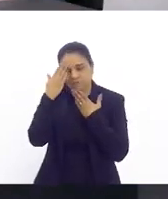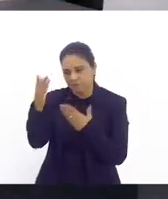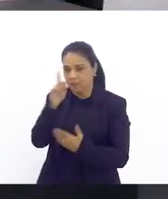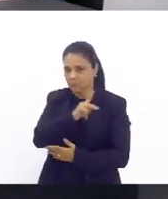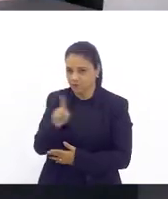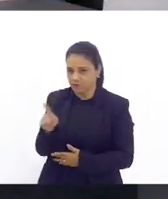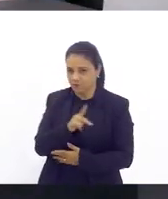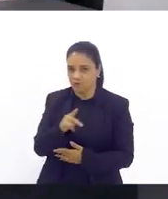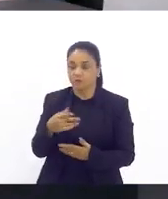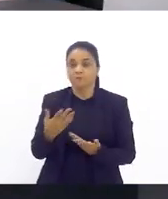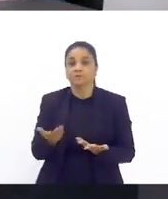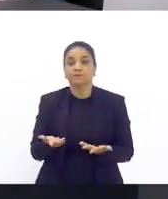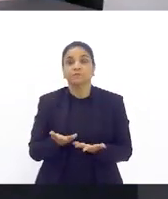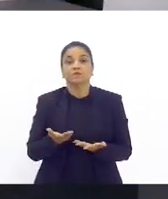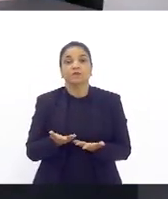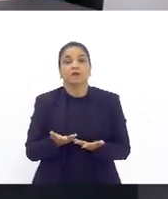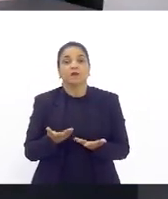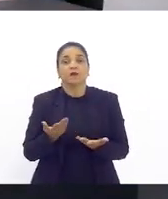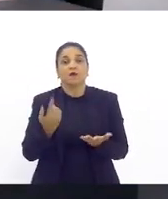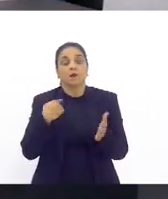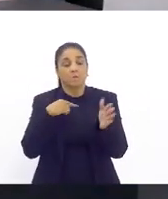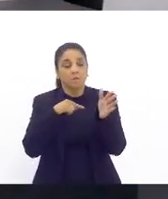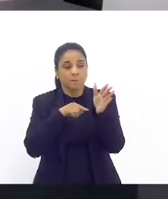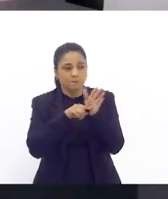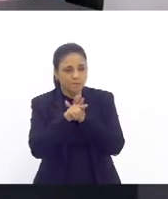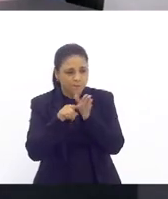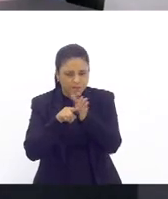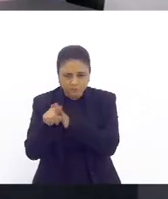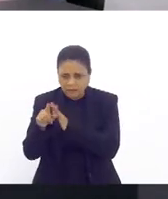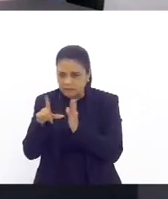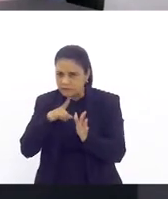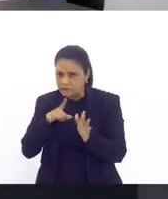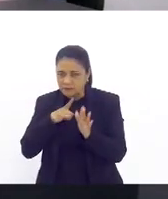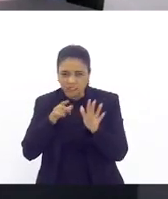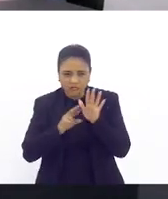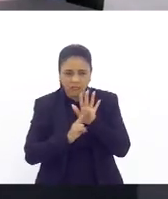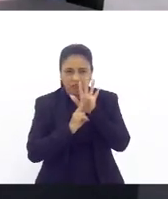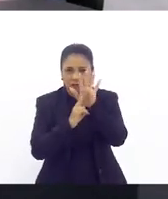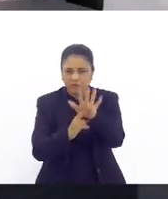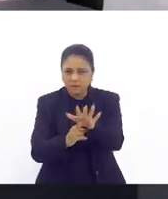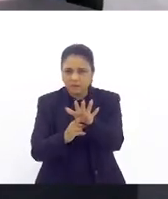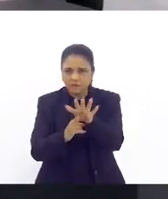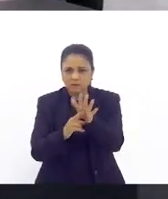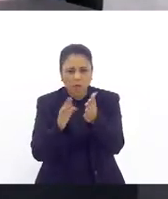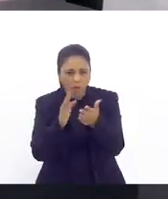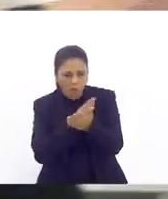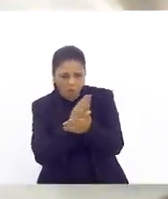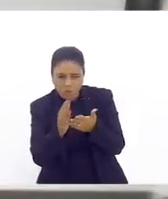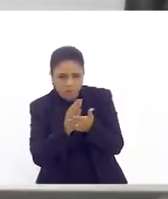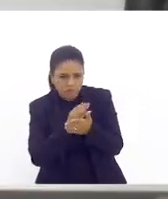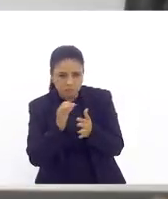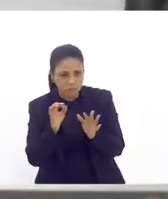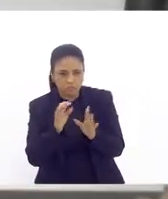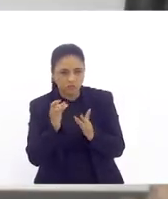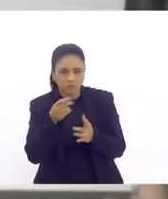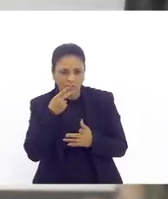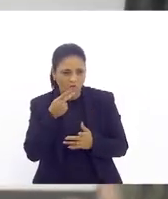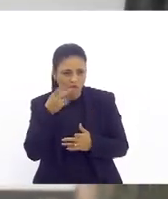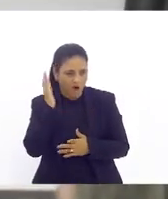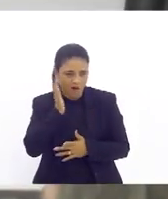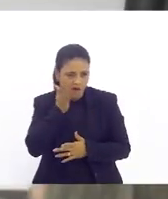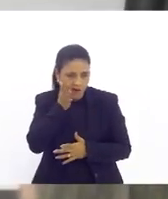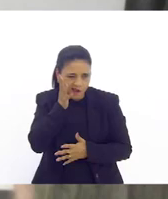eu queria indagar se tem alguma representação que não foi citada tem alguma representação dos